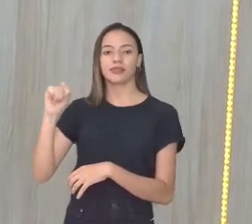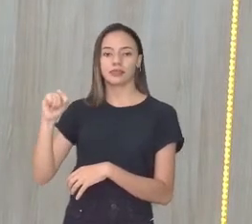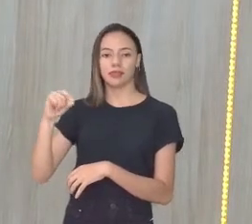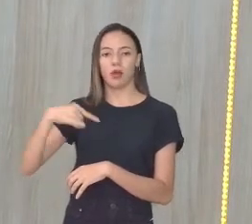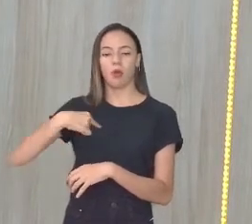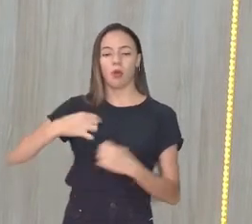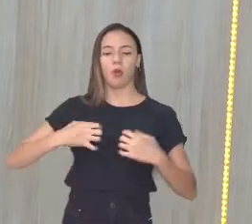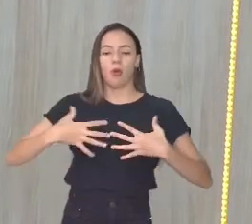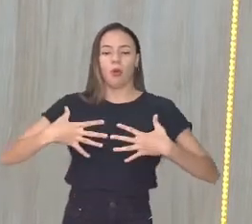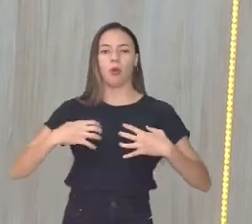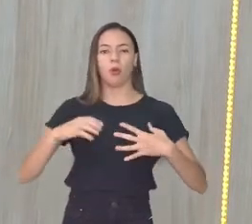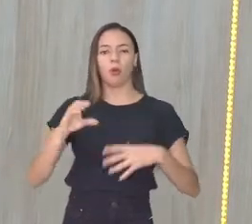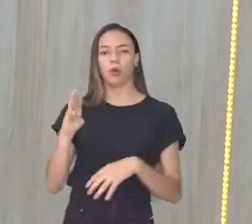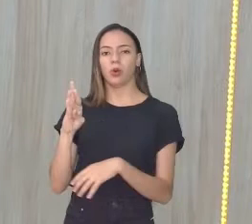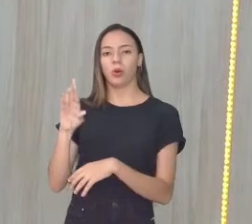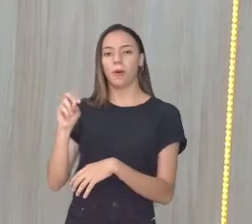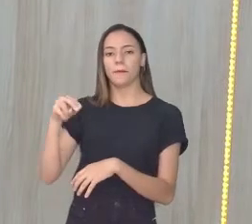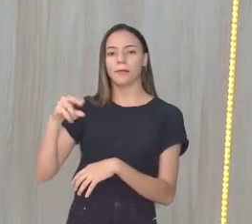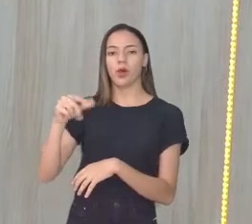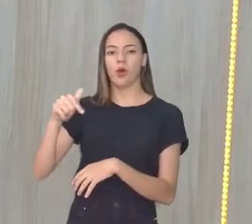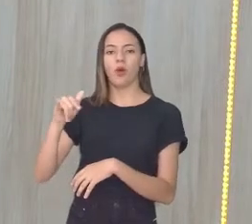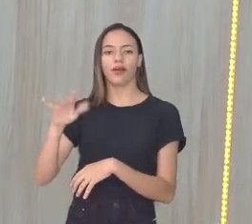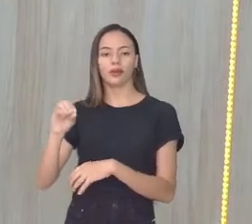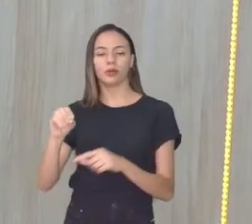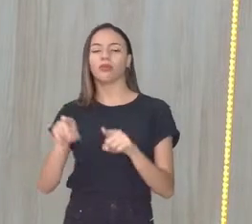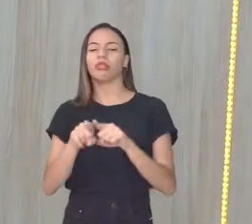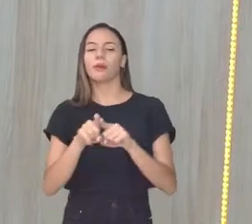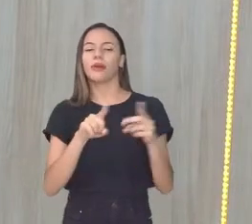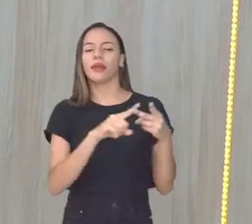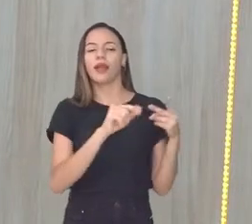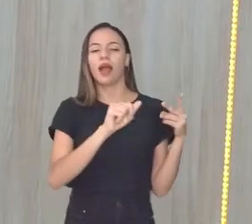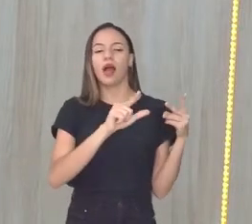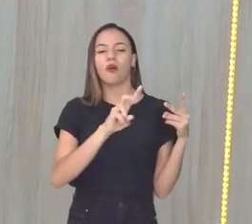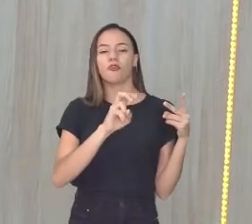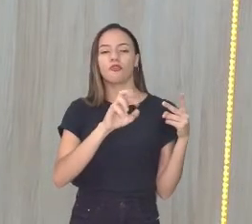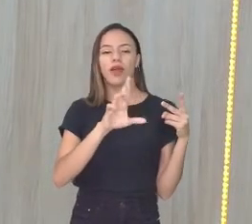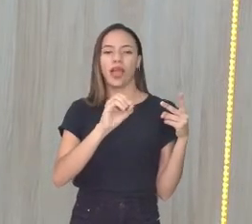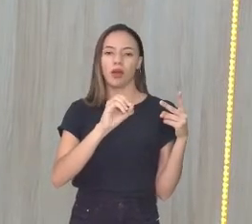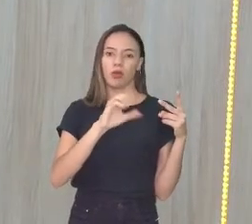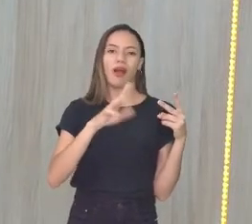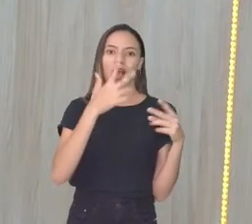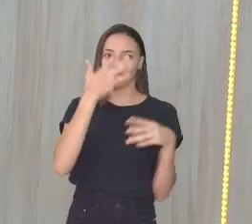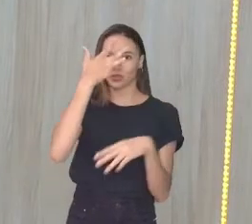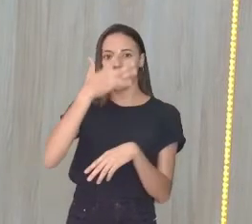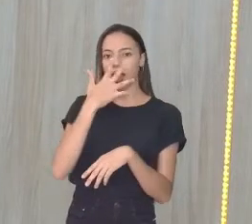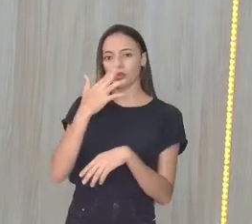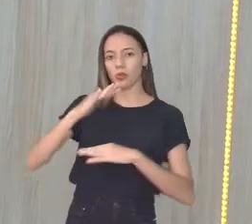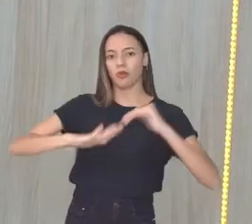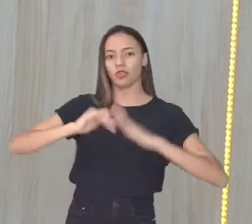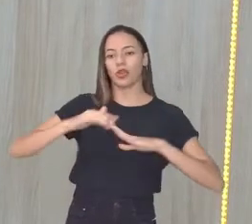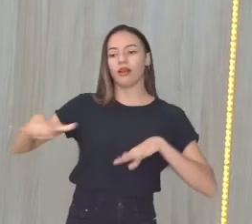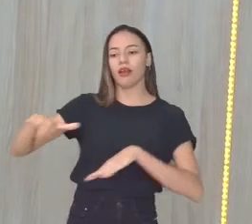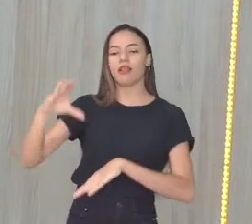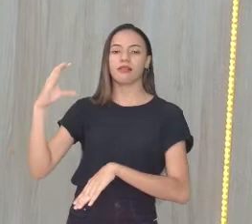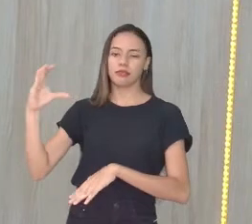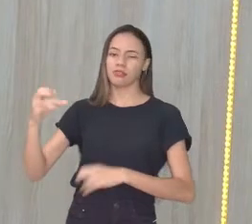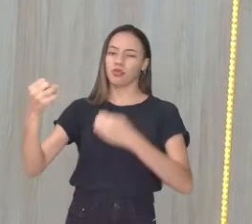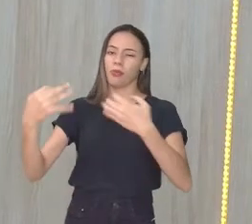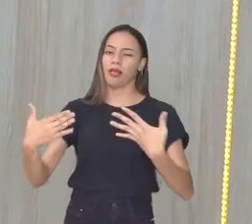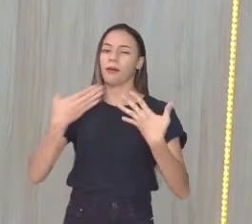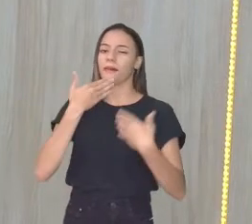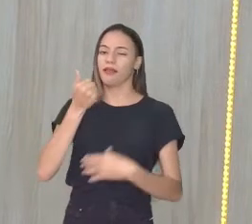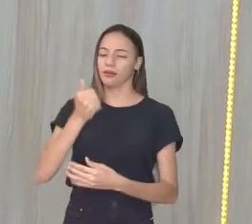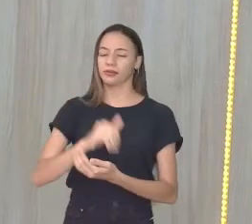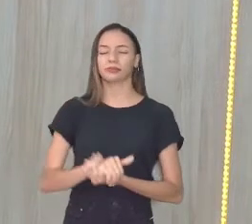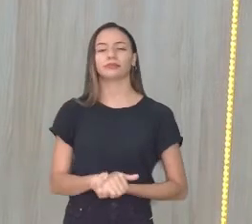brônquios, né, e nos alvéolos pulmonares, etc. E tal. Então, deixa para o pessoal de ciência explicar. Mas o que eu quero dizer com isso? A gente